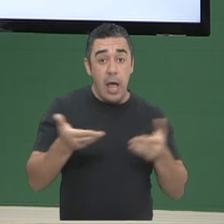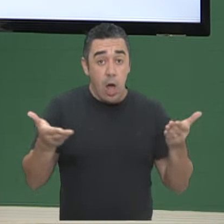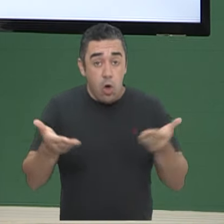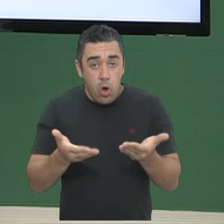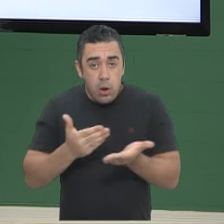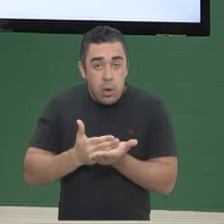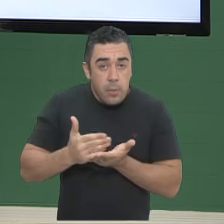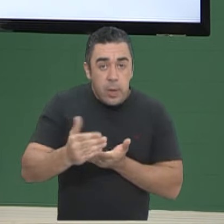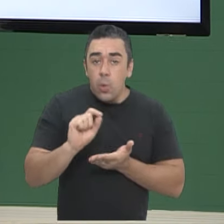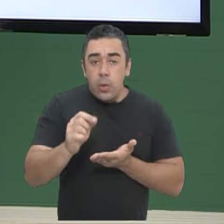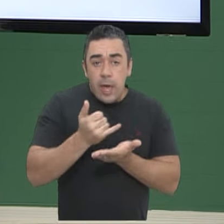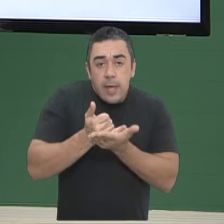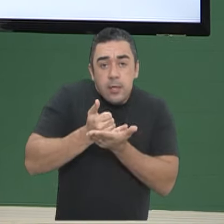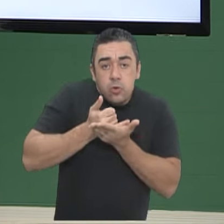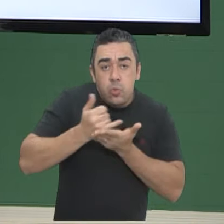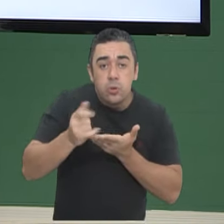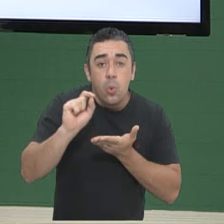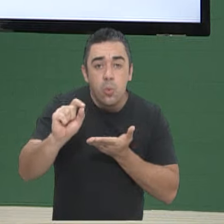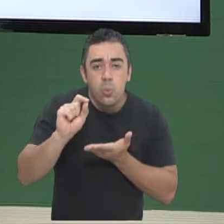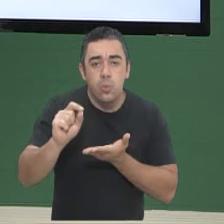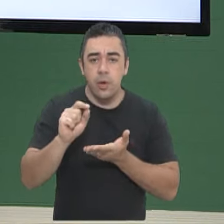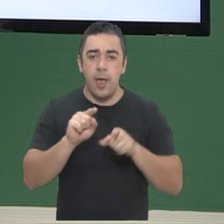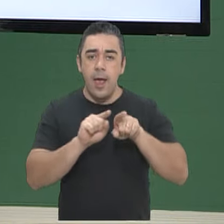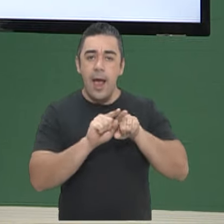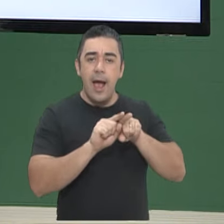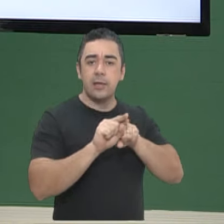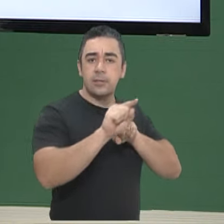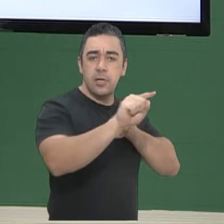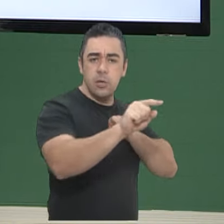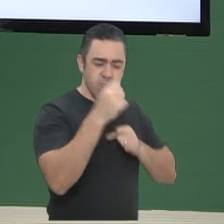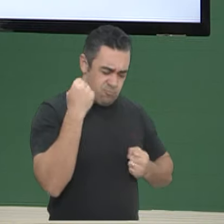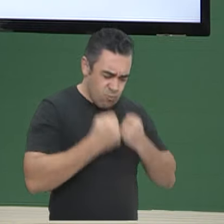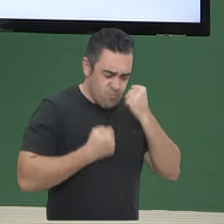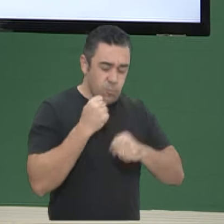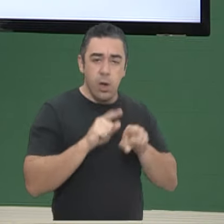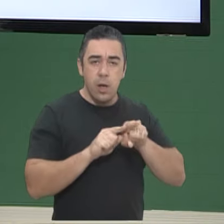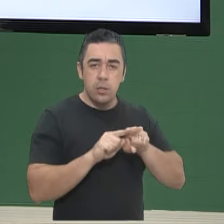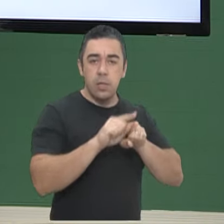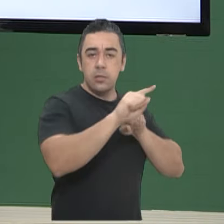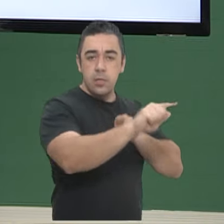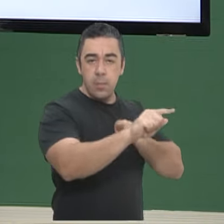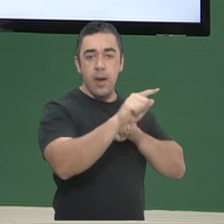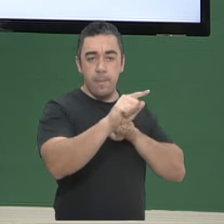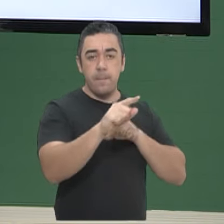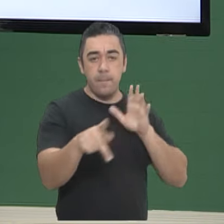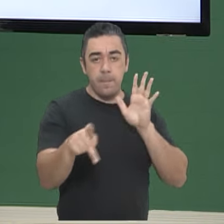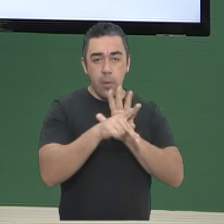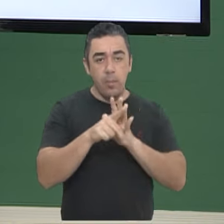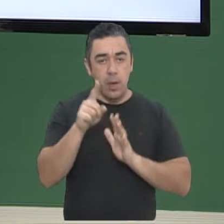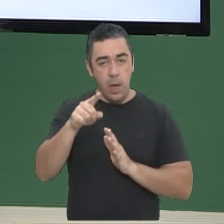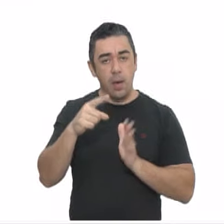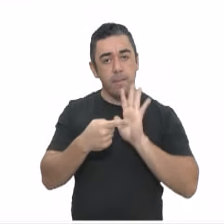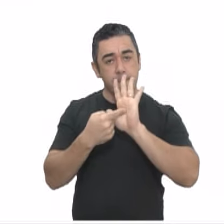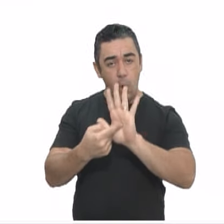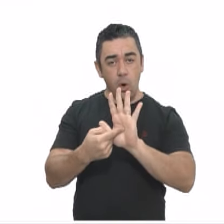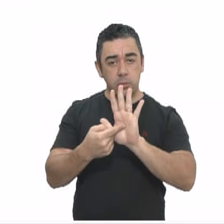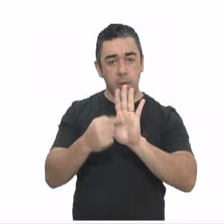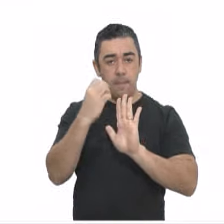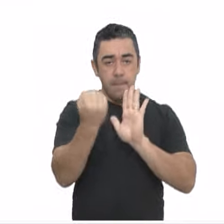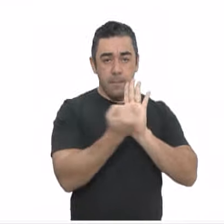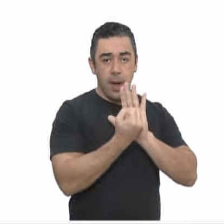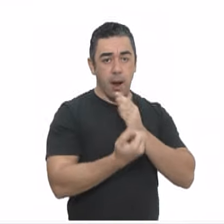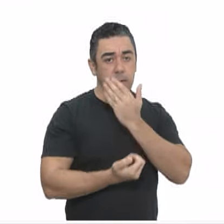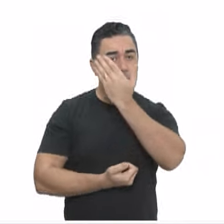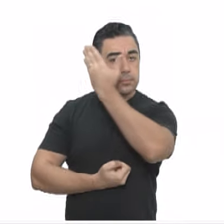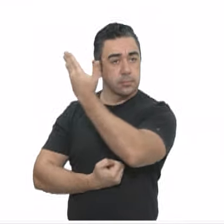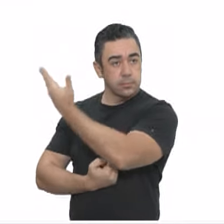a gente vai falar de uma dessas modalidades, que é o atletismo paralímpico. Então esse é o símbolo do